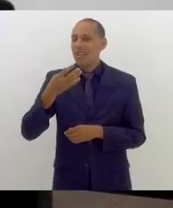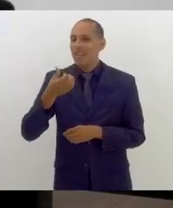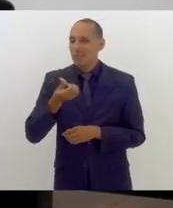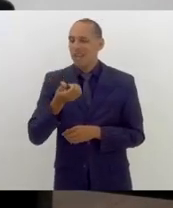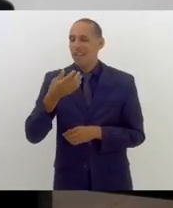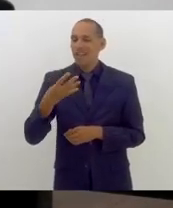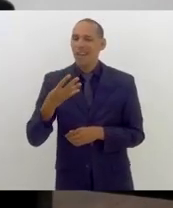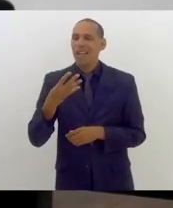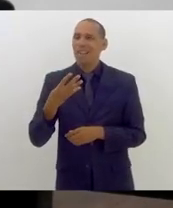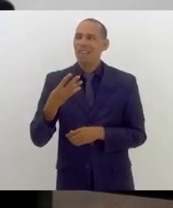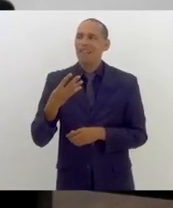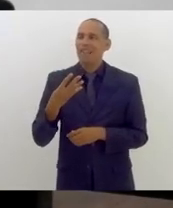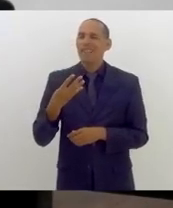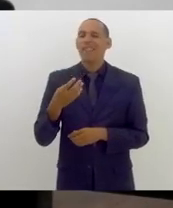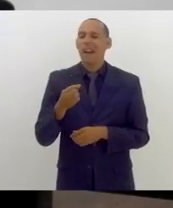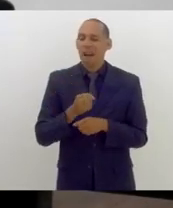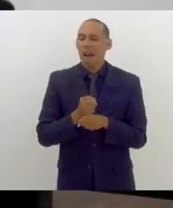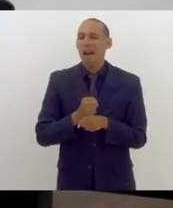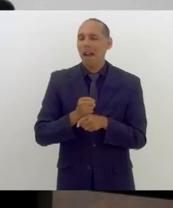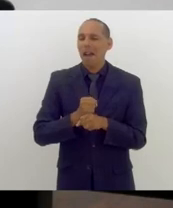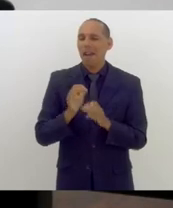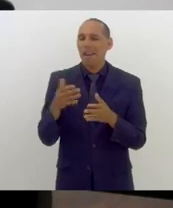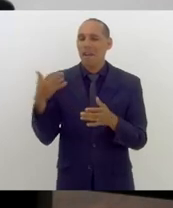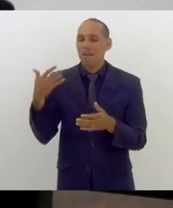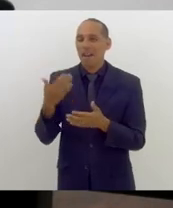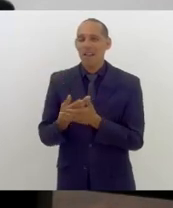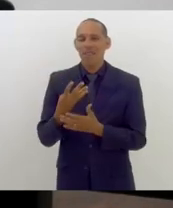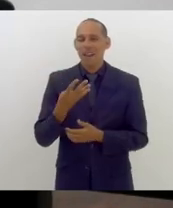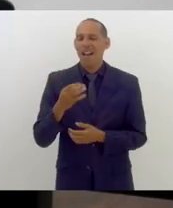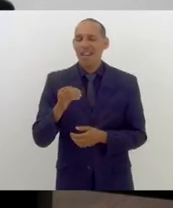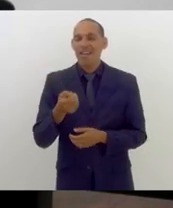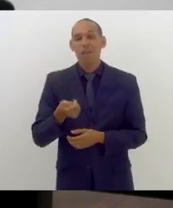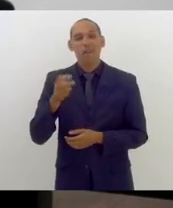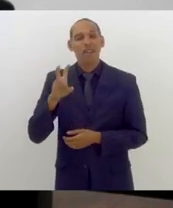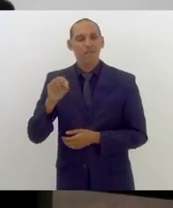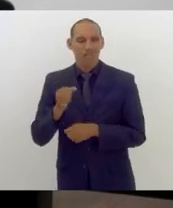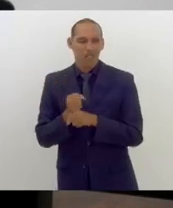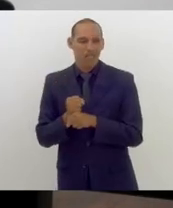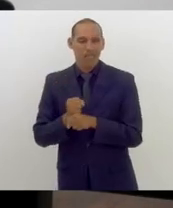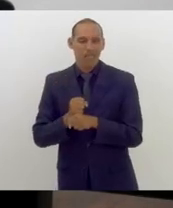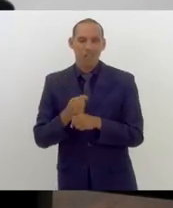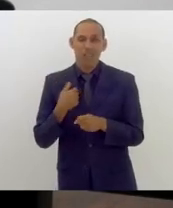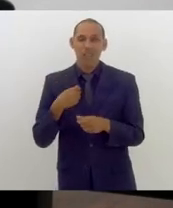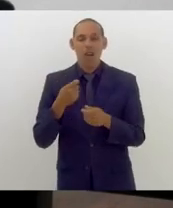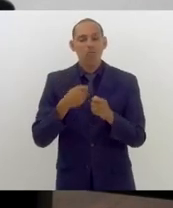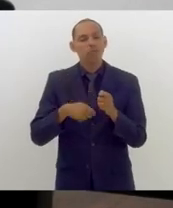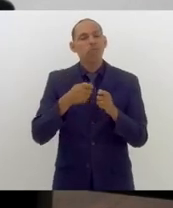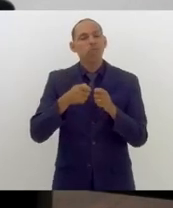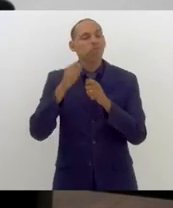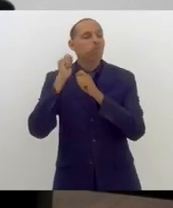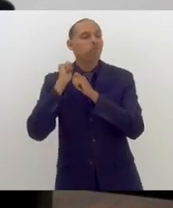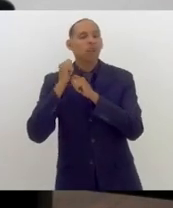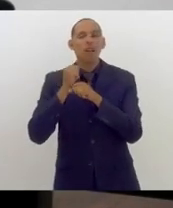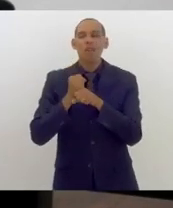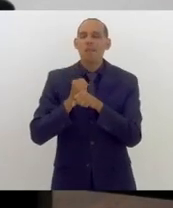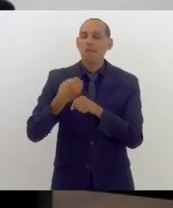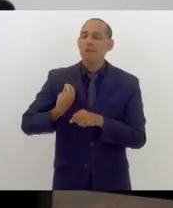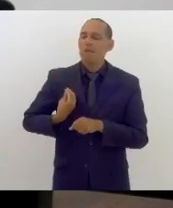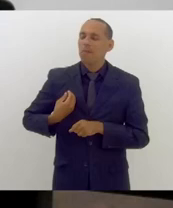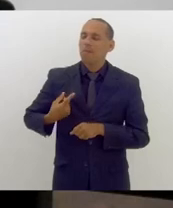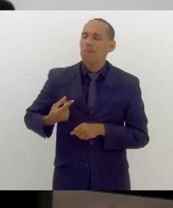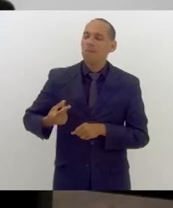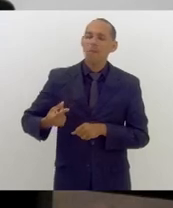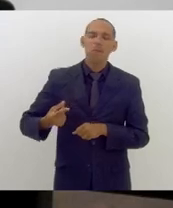acho que já tem alguns anos 40 e poucos 50 anos então eu pescoço ali se a minha vida toda